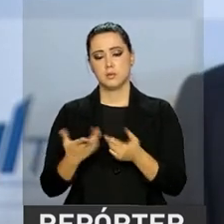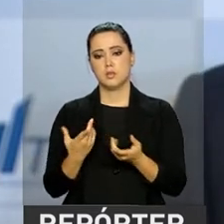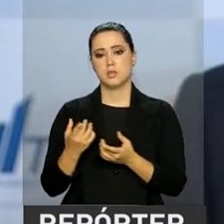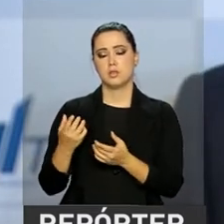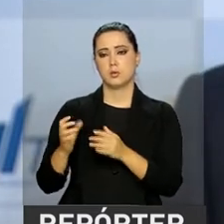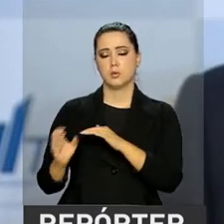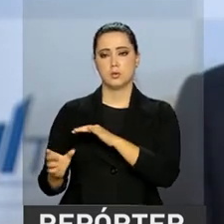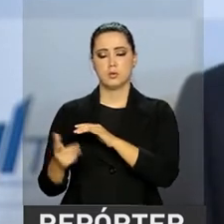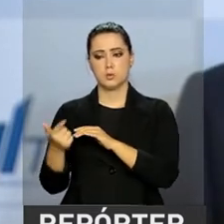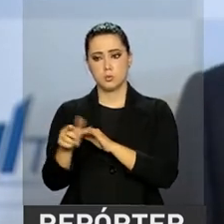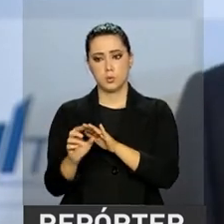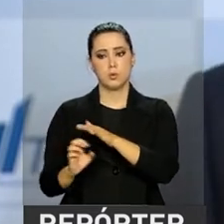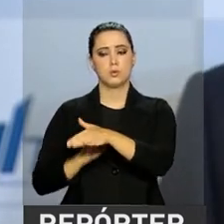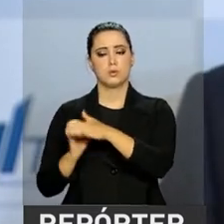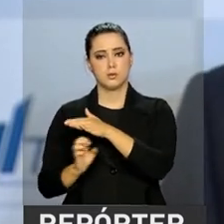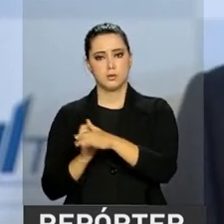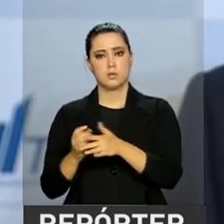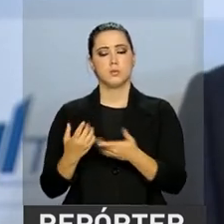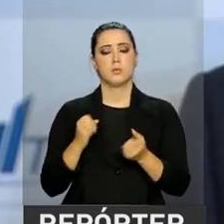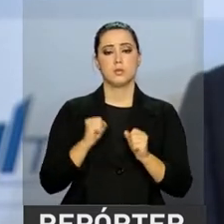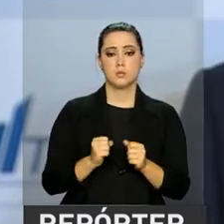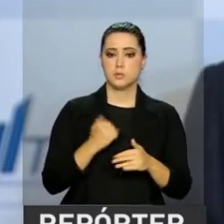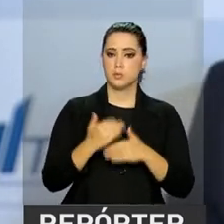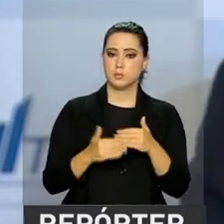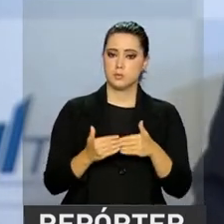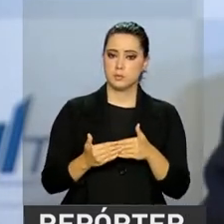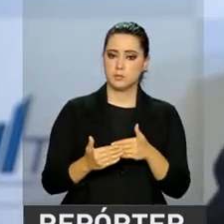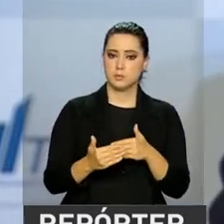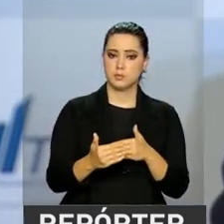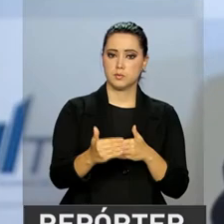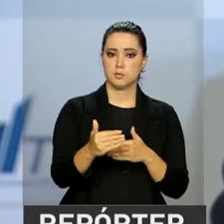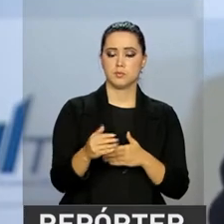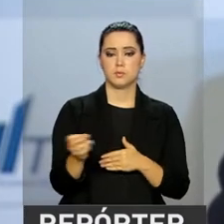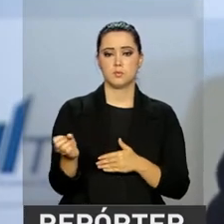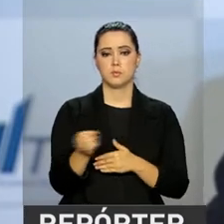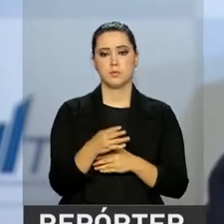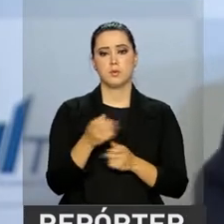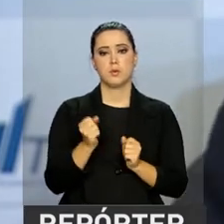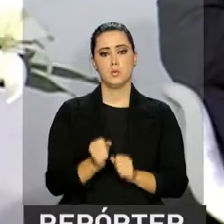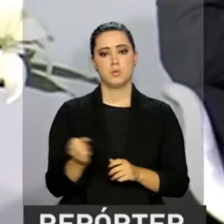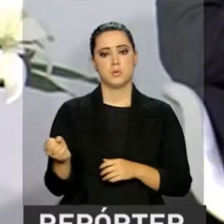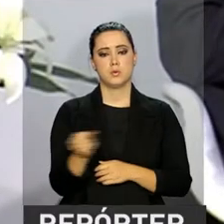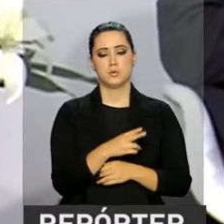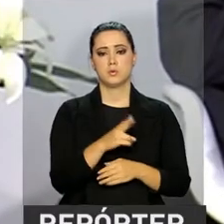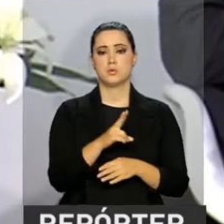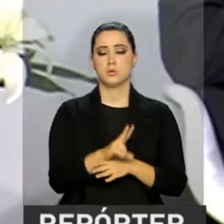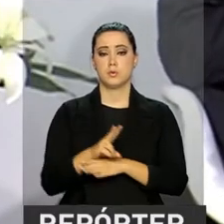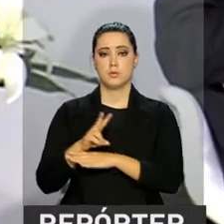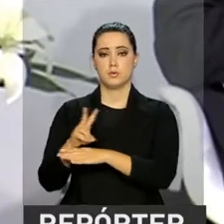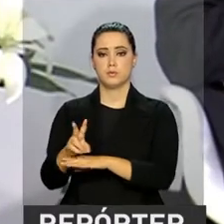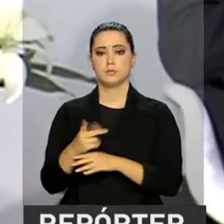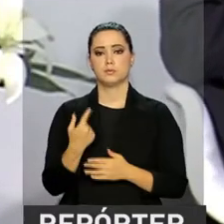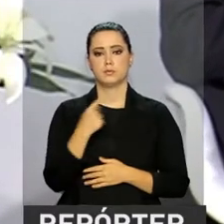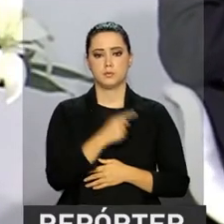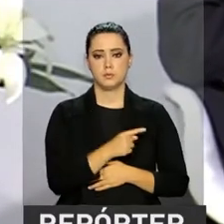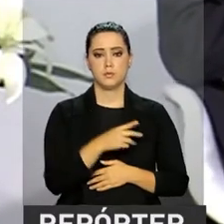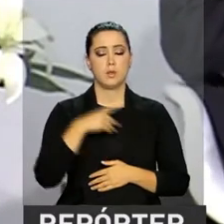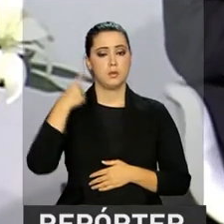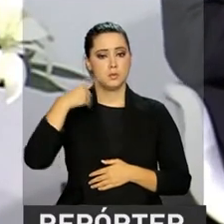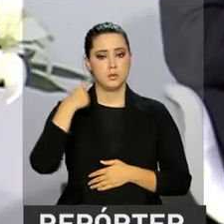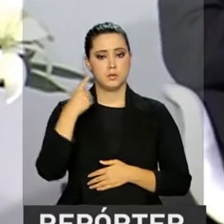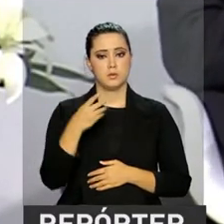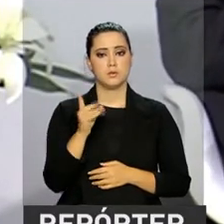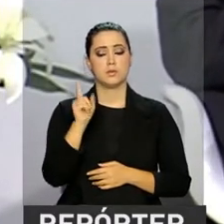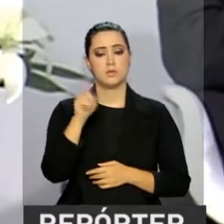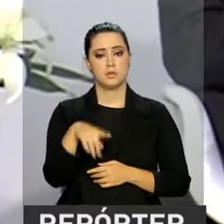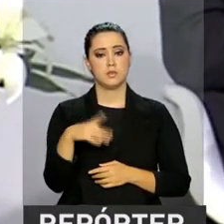as empresas possam, sim, tomar recursos novos. Para o advogado Domingos Refinetti, sócio